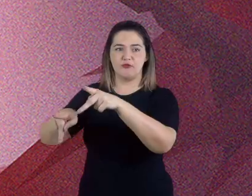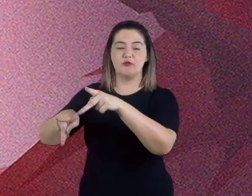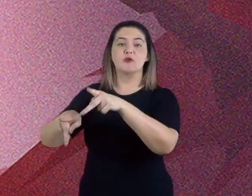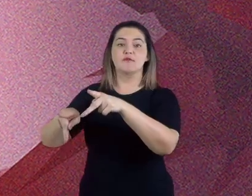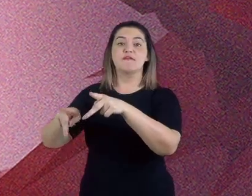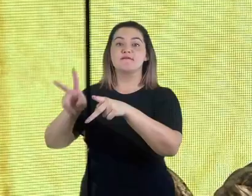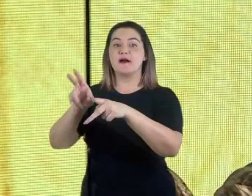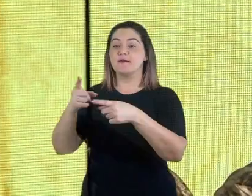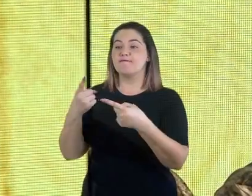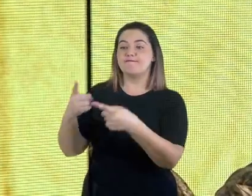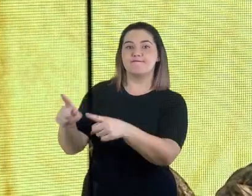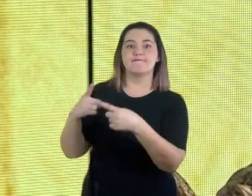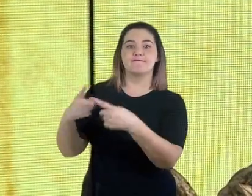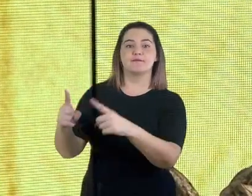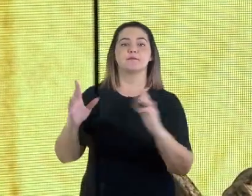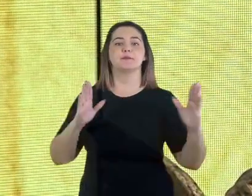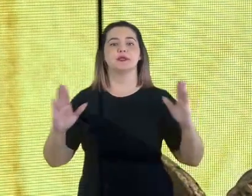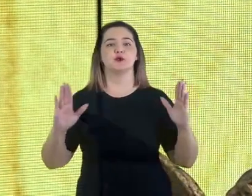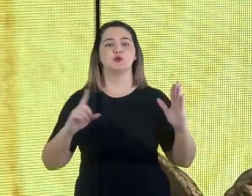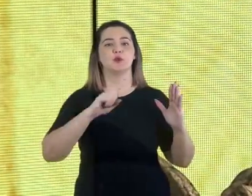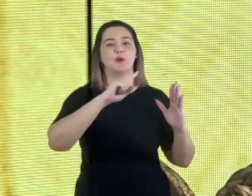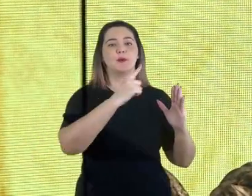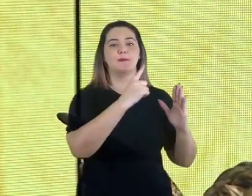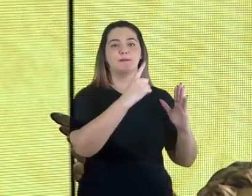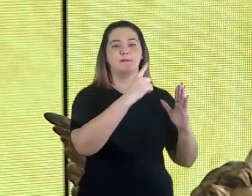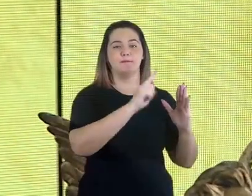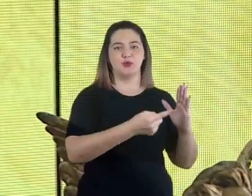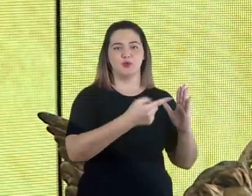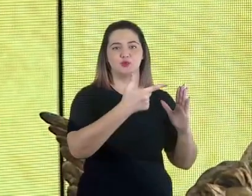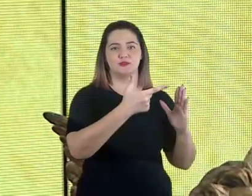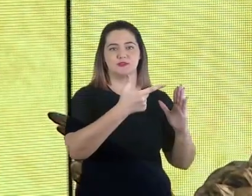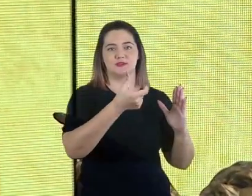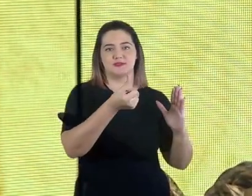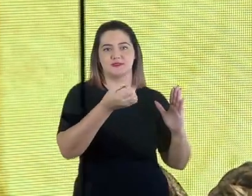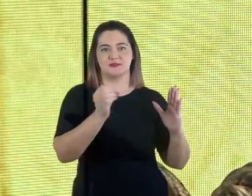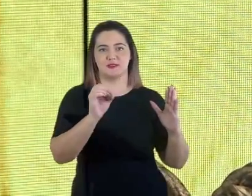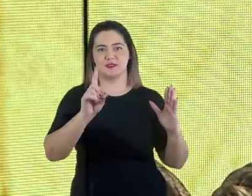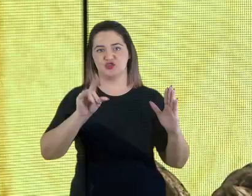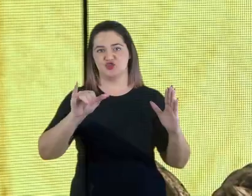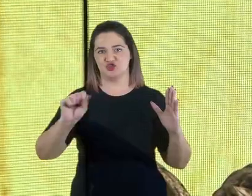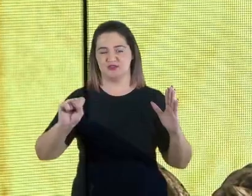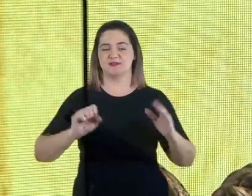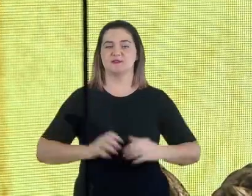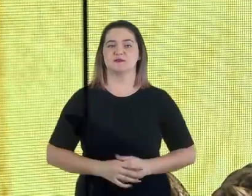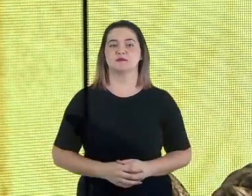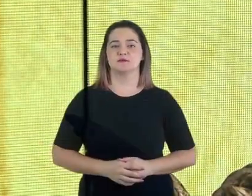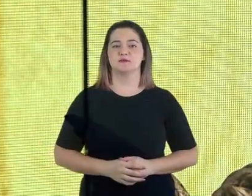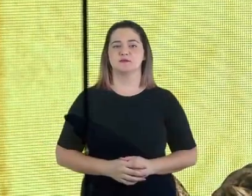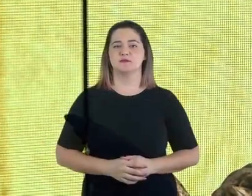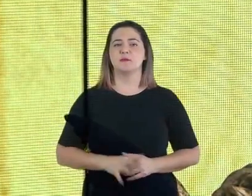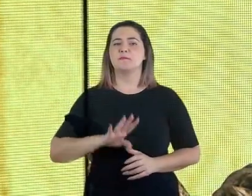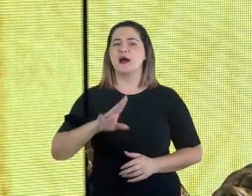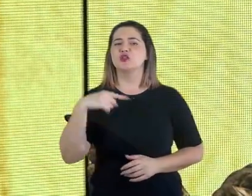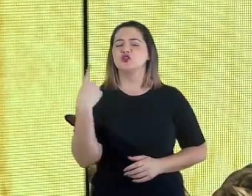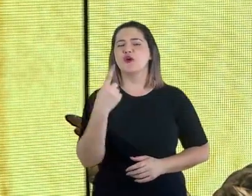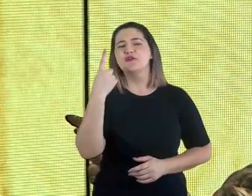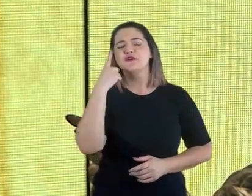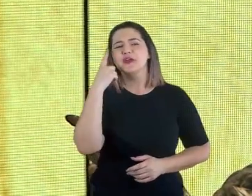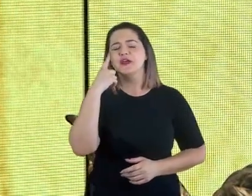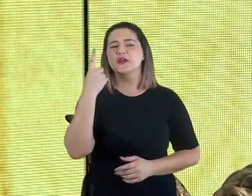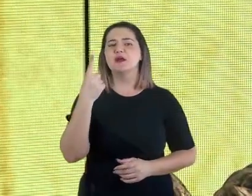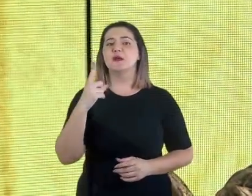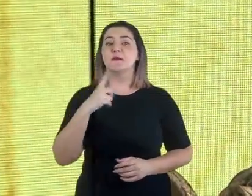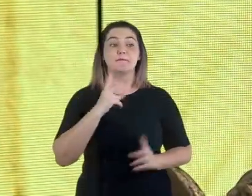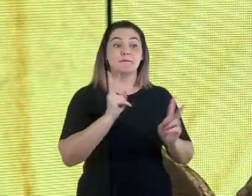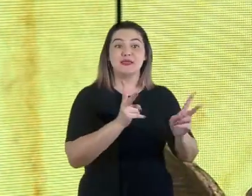1260 dias. Ora, se estamos falando mesmo do mesmo período de tempo, a estranheza ficaria mais ou menos